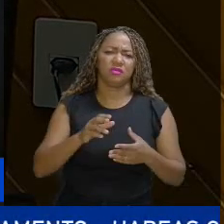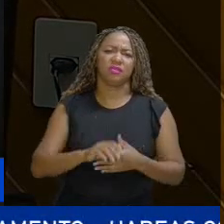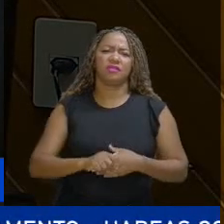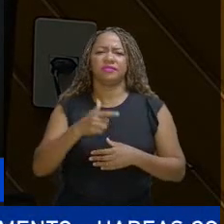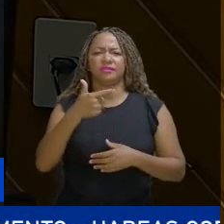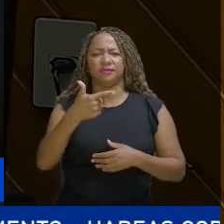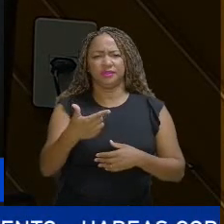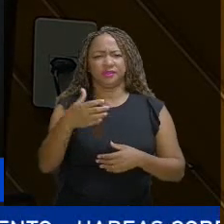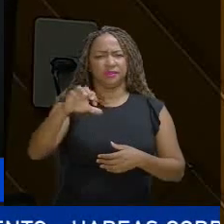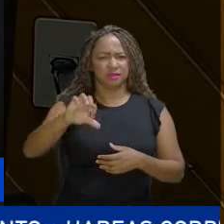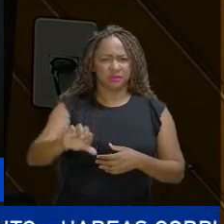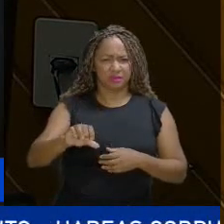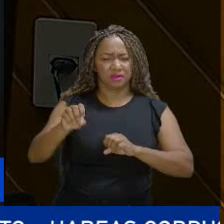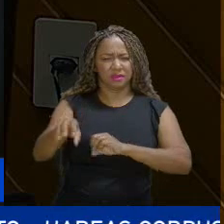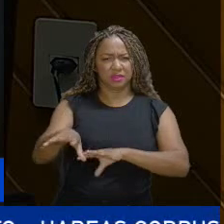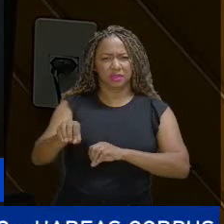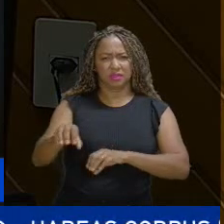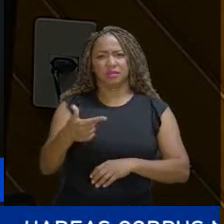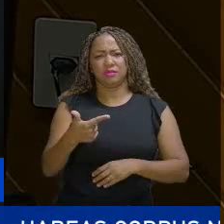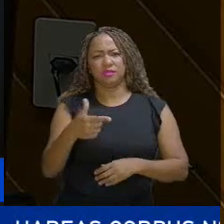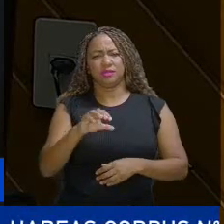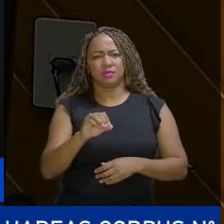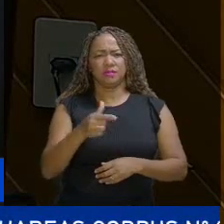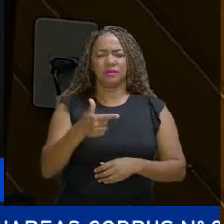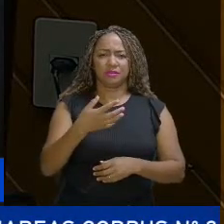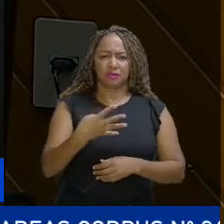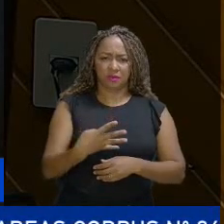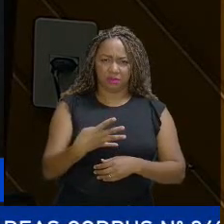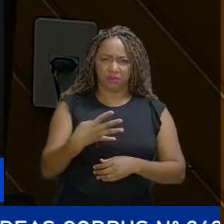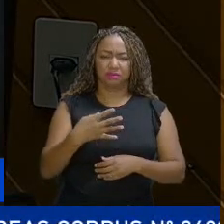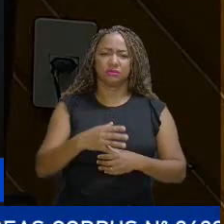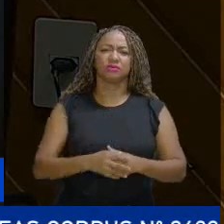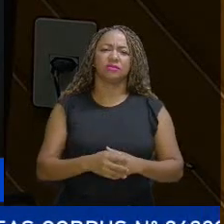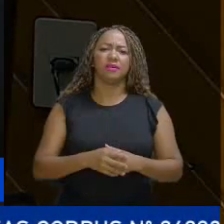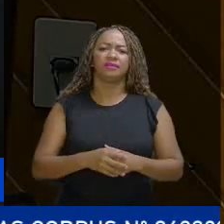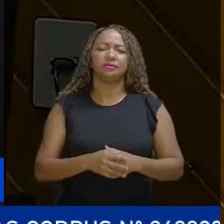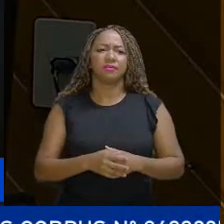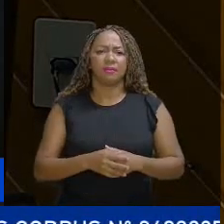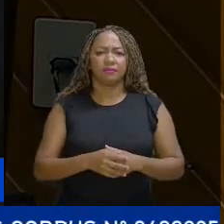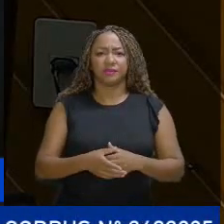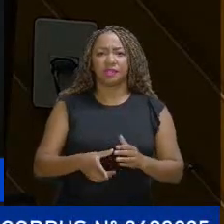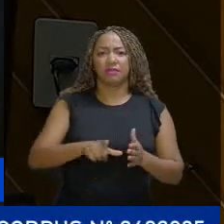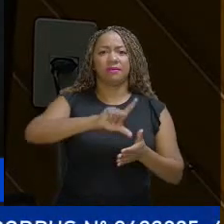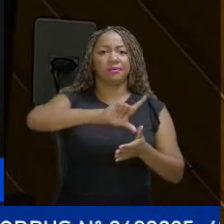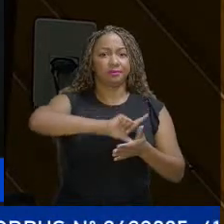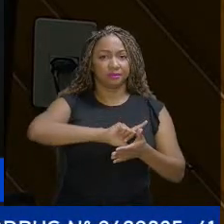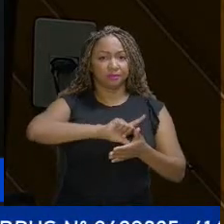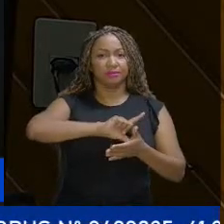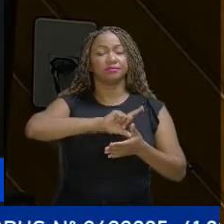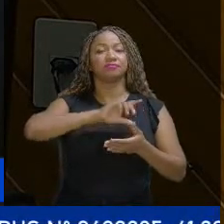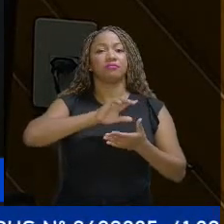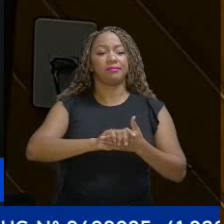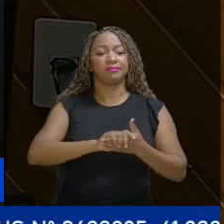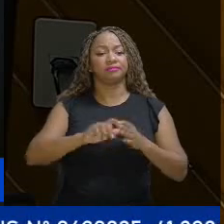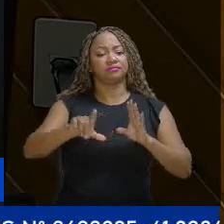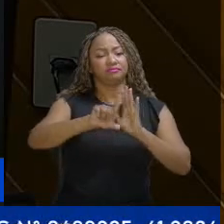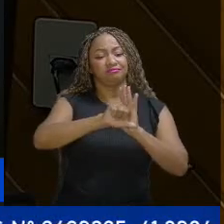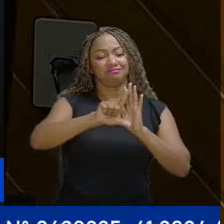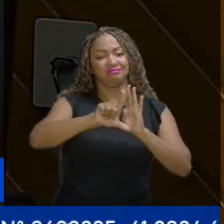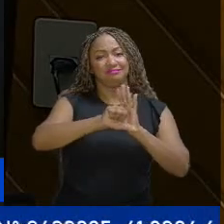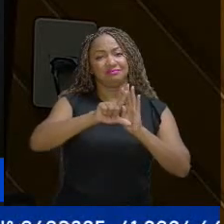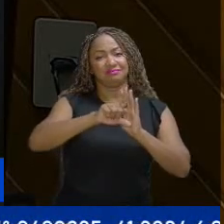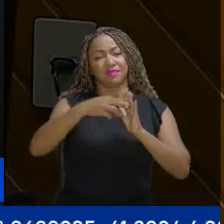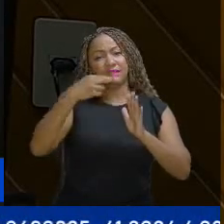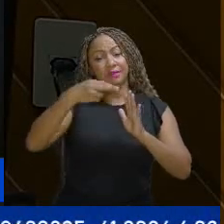dia 29 de 9 de 2024, em momento anterior da